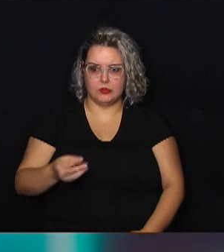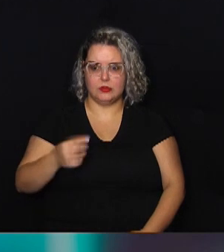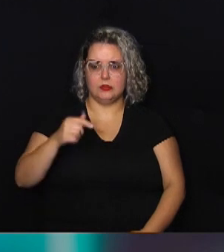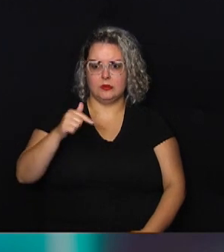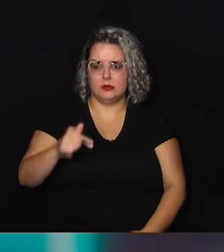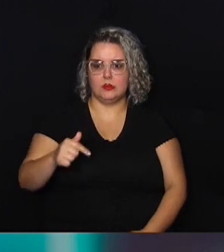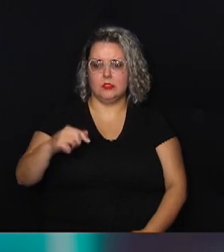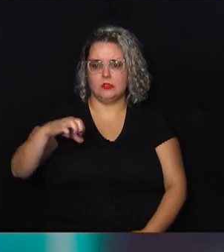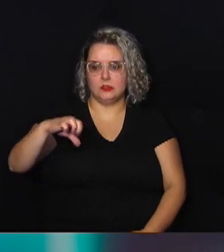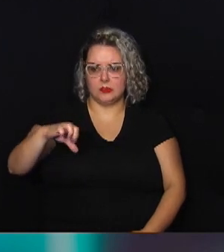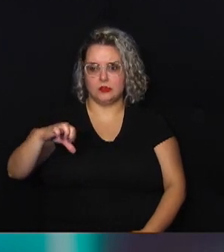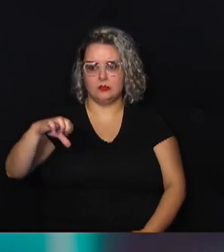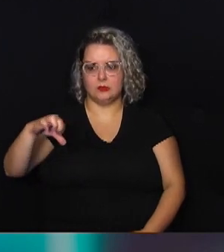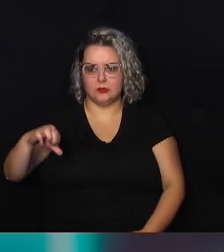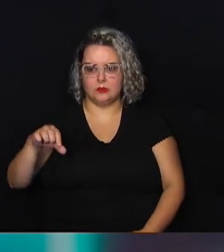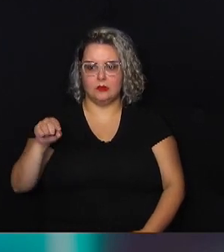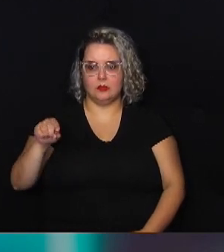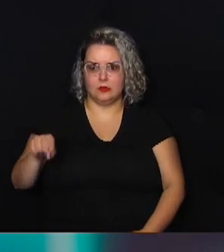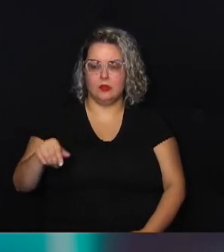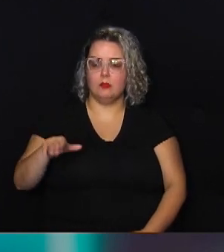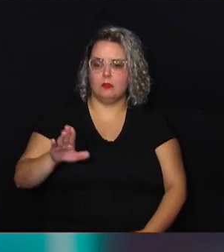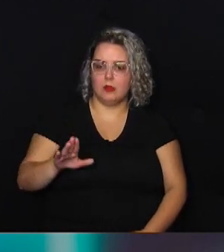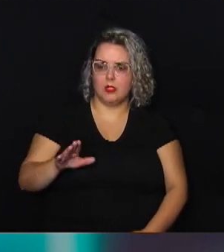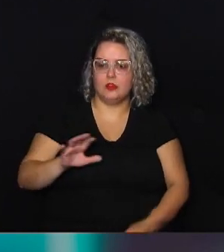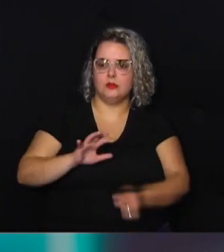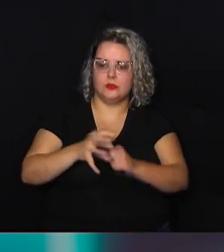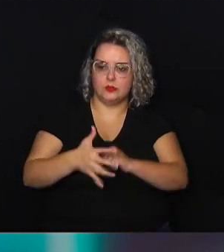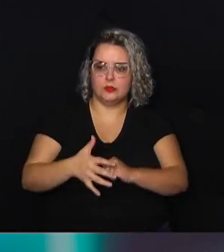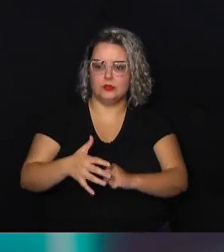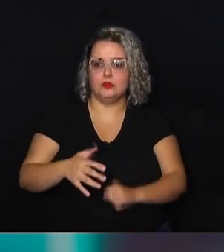1.279.679.000 mais o coronavírus municipal de